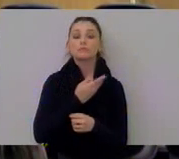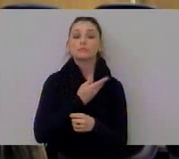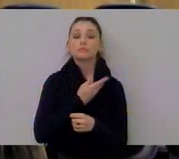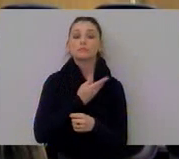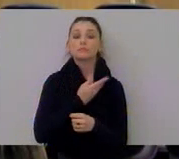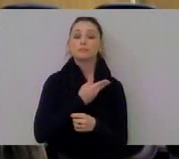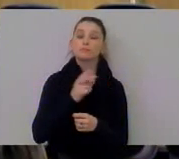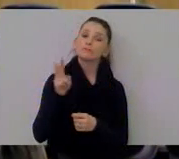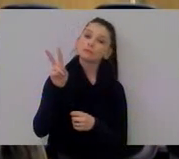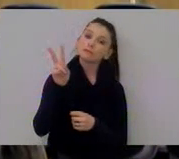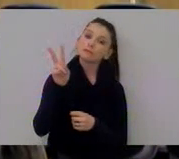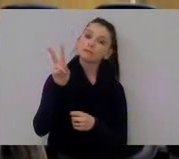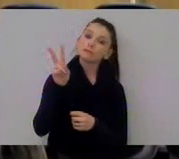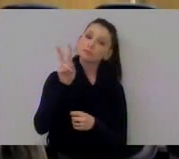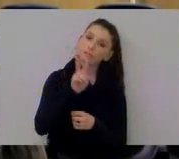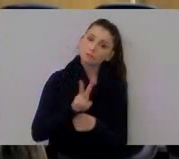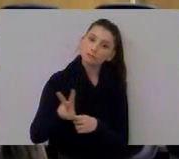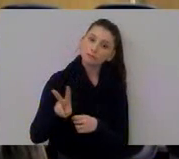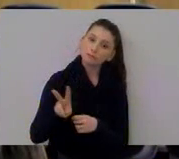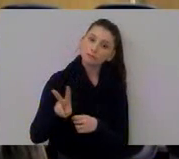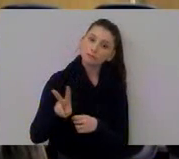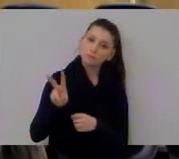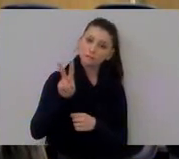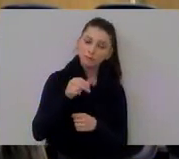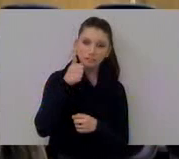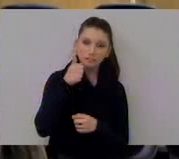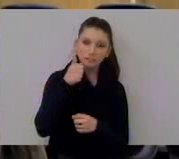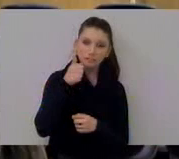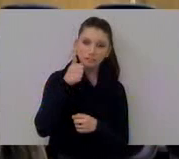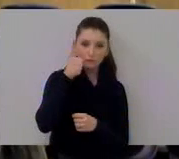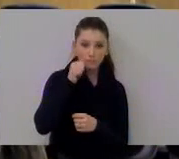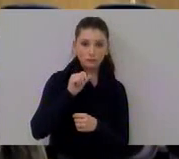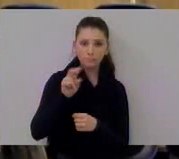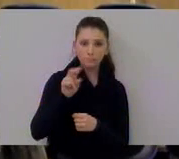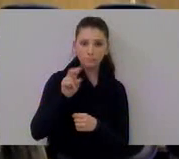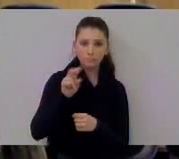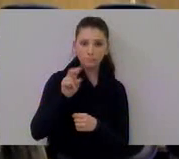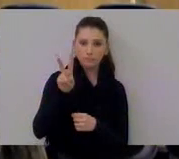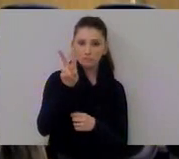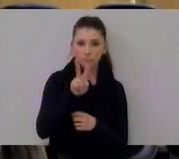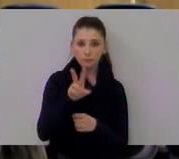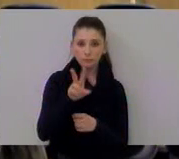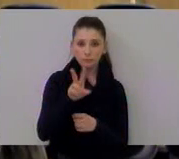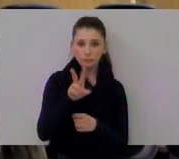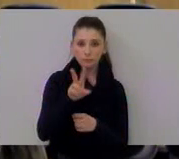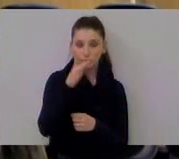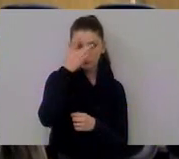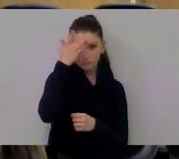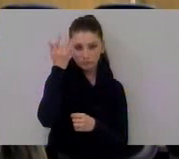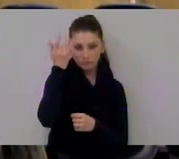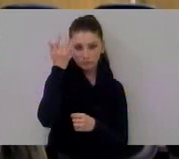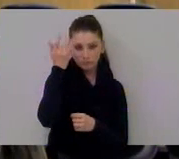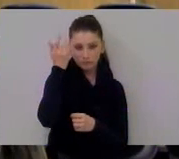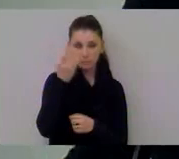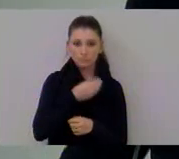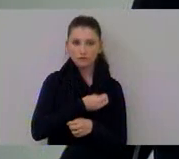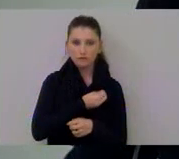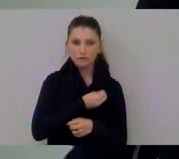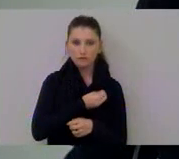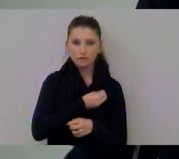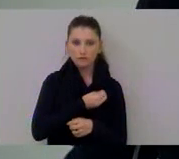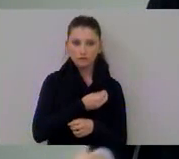vereadoras, nobres vereadores, público presente, que nos assiste